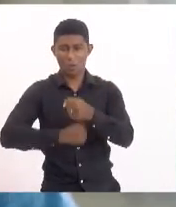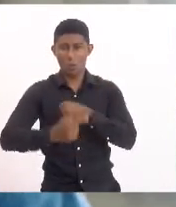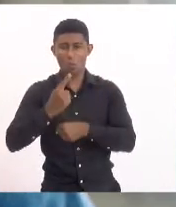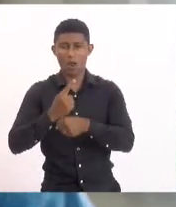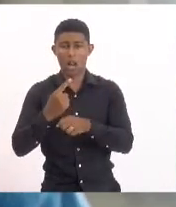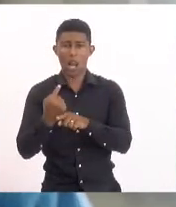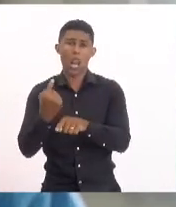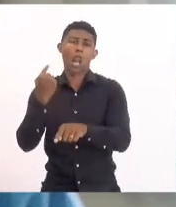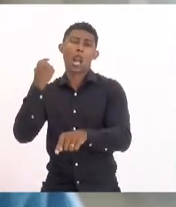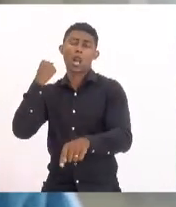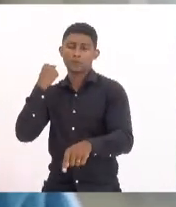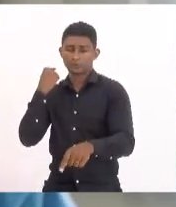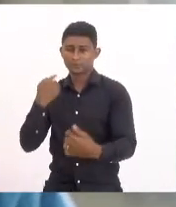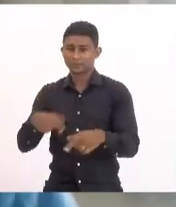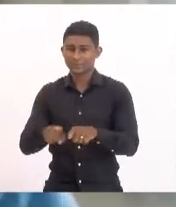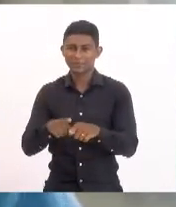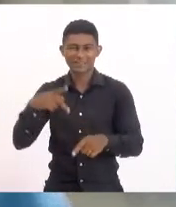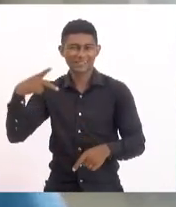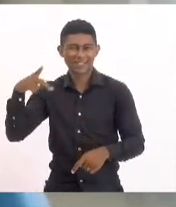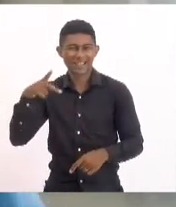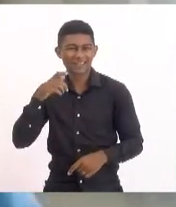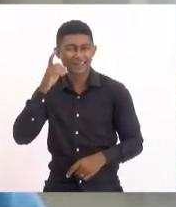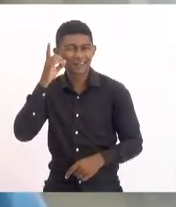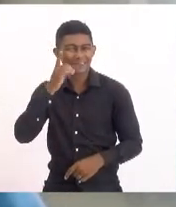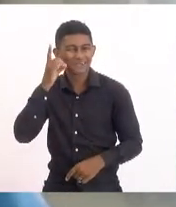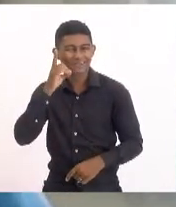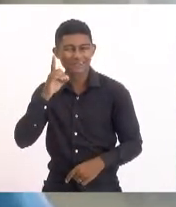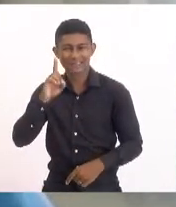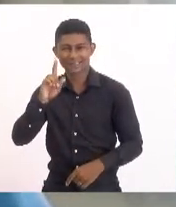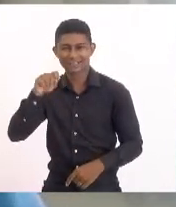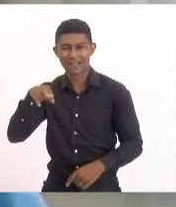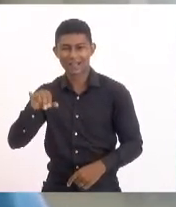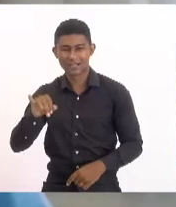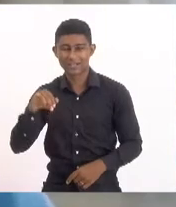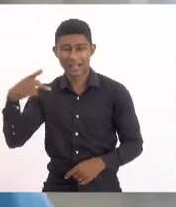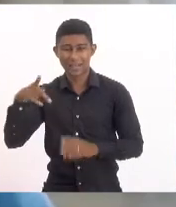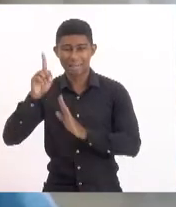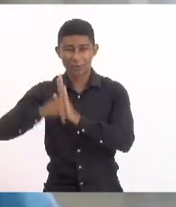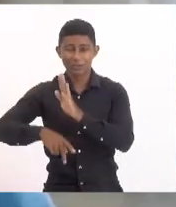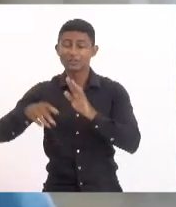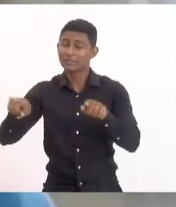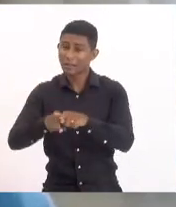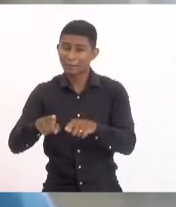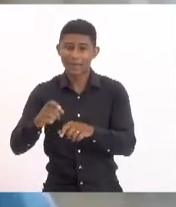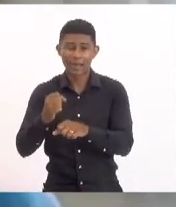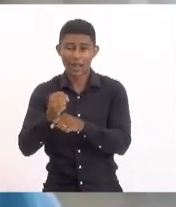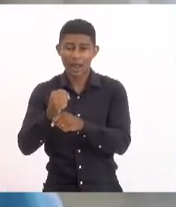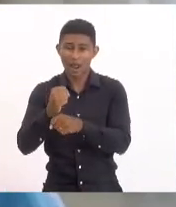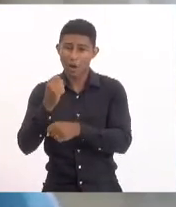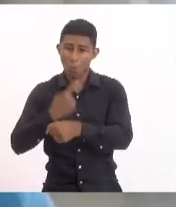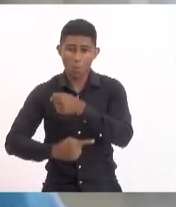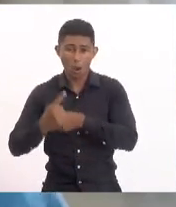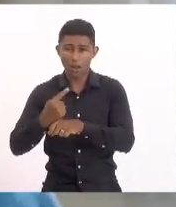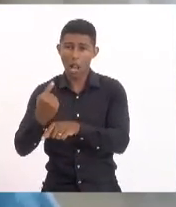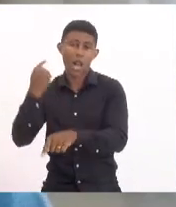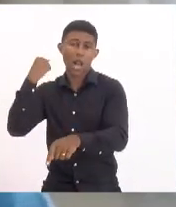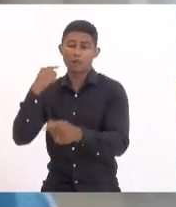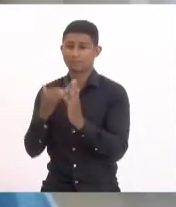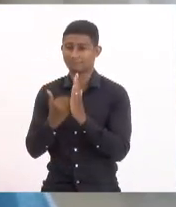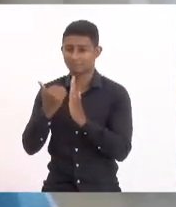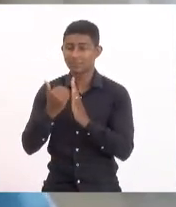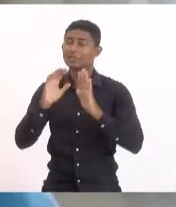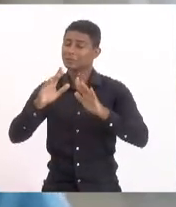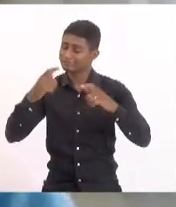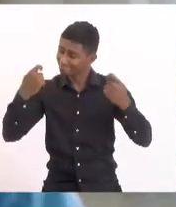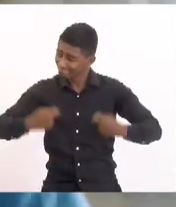de ter também pouco mais de um ano, continuam sendo atuais, porque continua sendo necessário debater as condições de